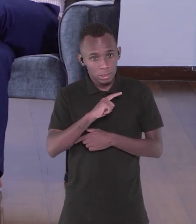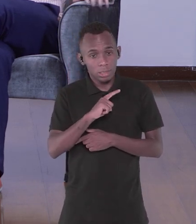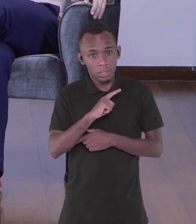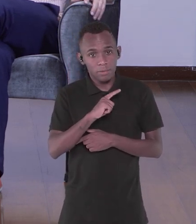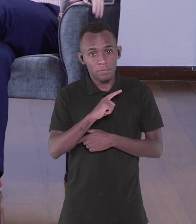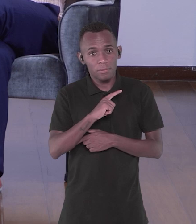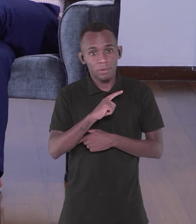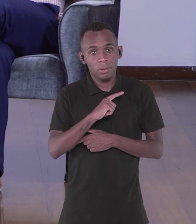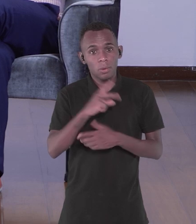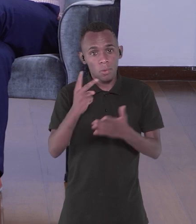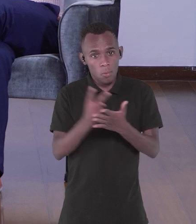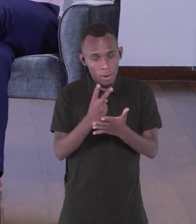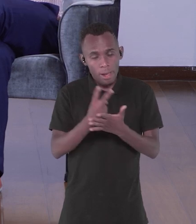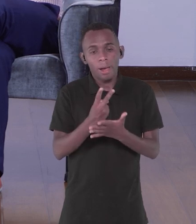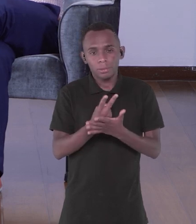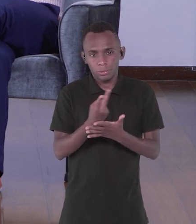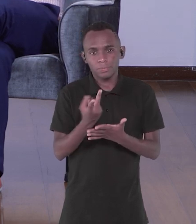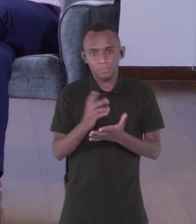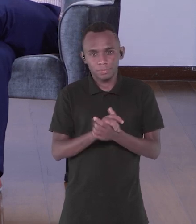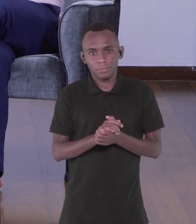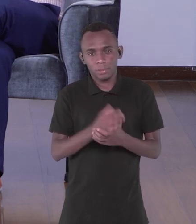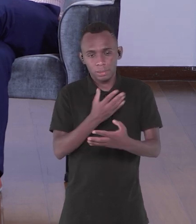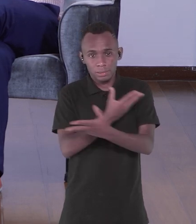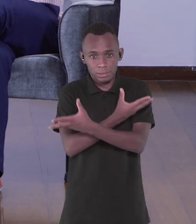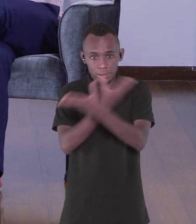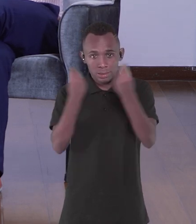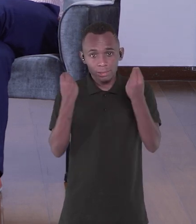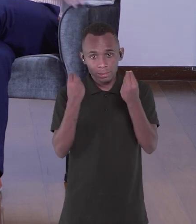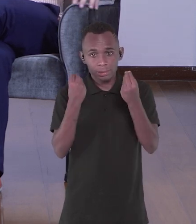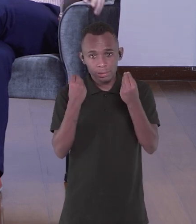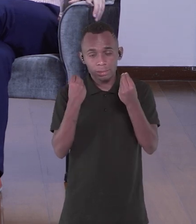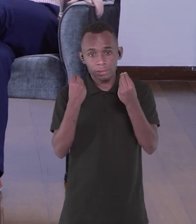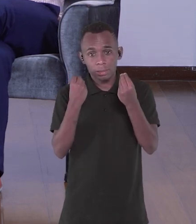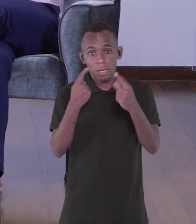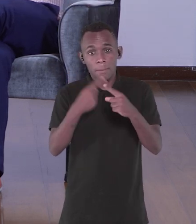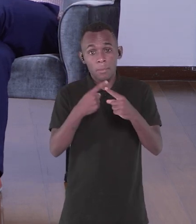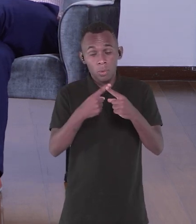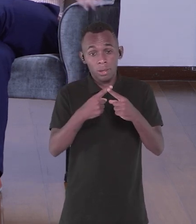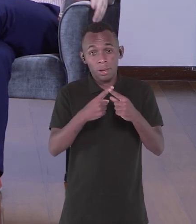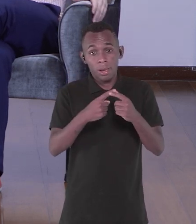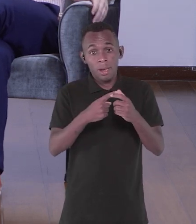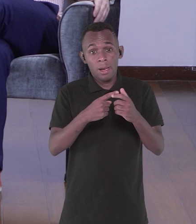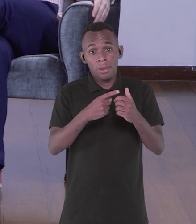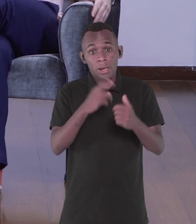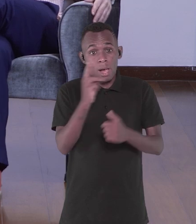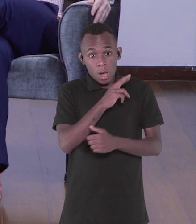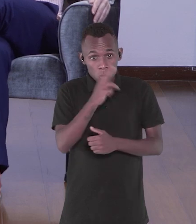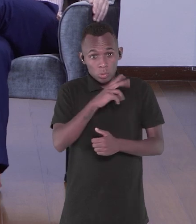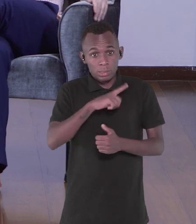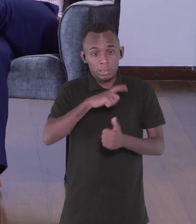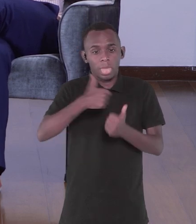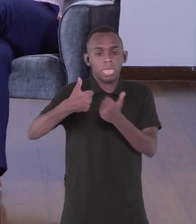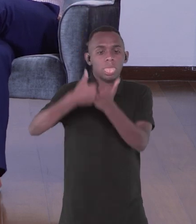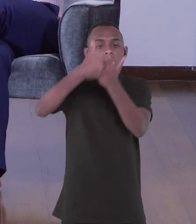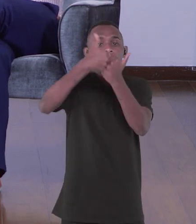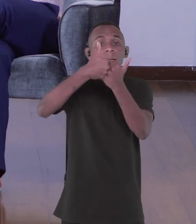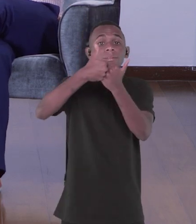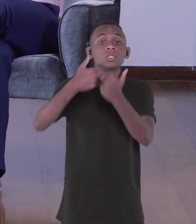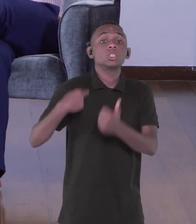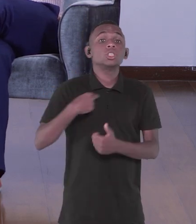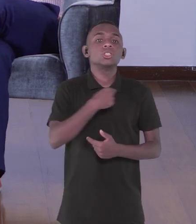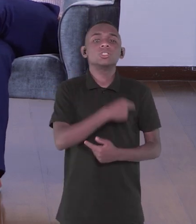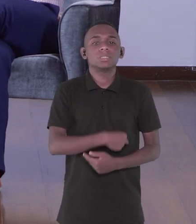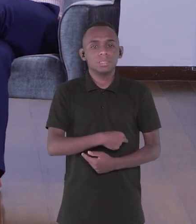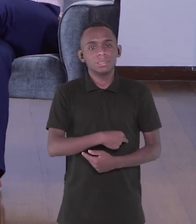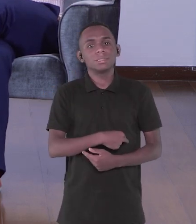nessa percepção, esquecendo que a Rússia faz fronteira com um país chamado China, né? E que ela tem a